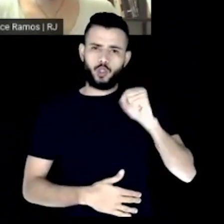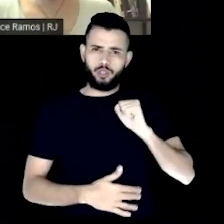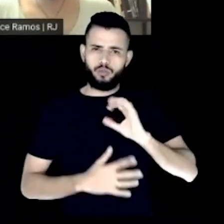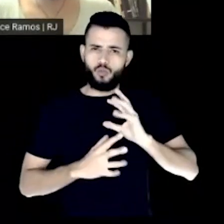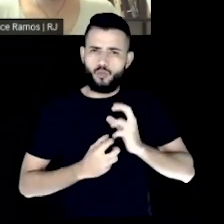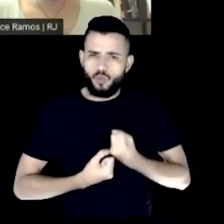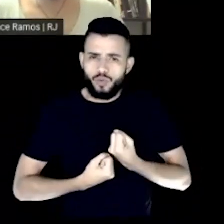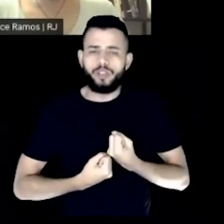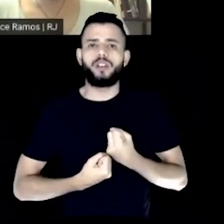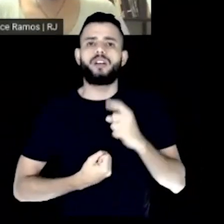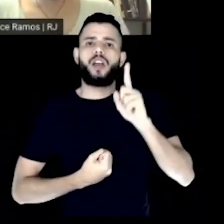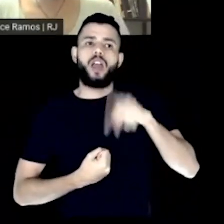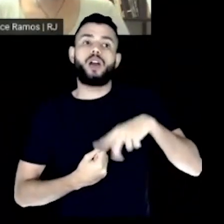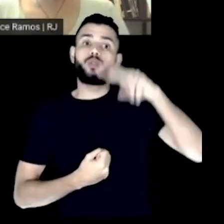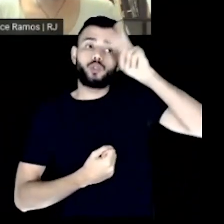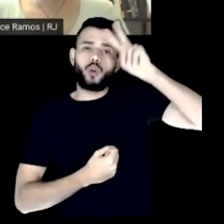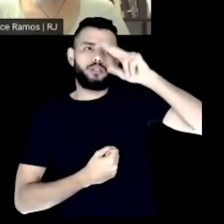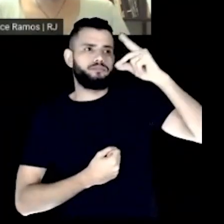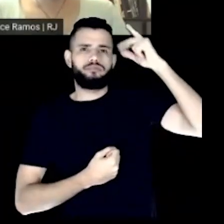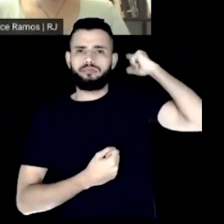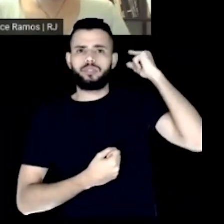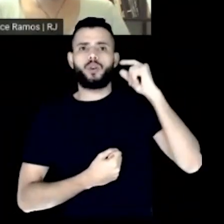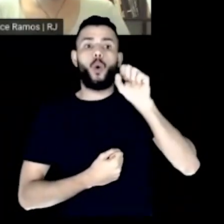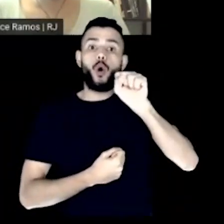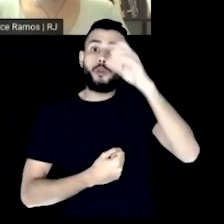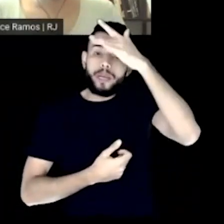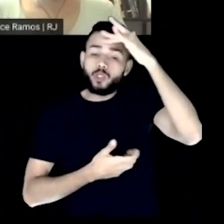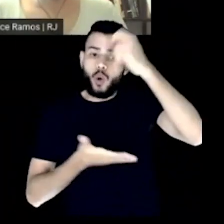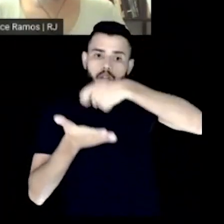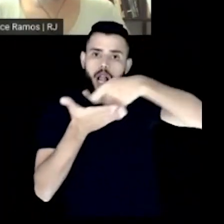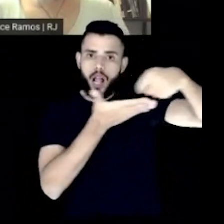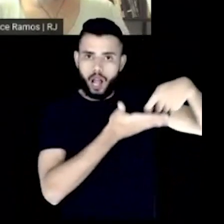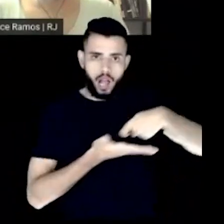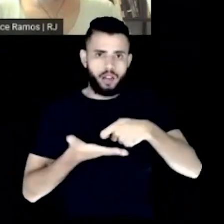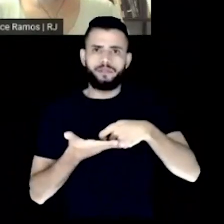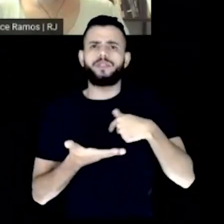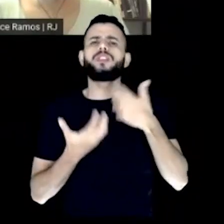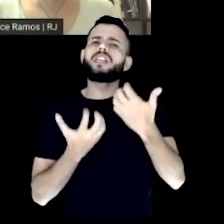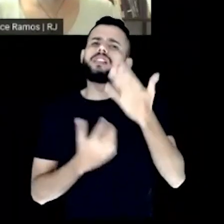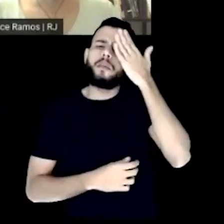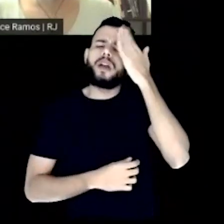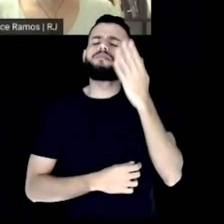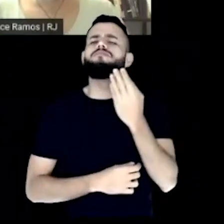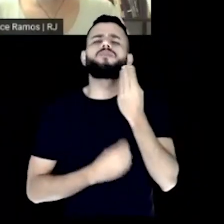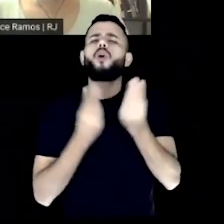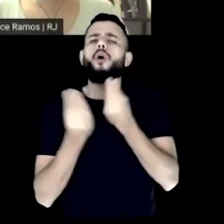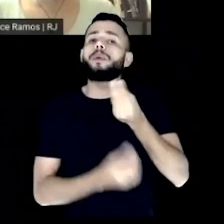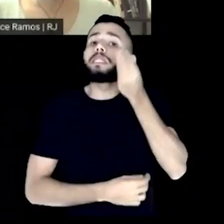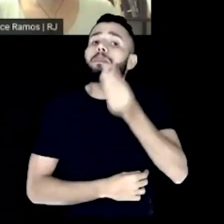foi essa distopia, esse apocalipse zumbi escrito a oito mãos. Então eu queria perguntar para você como foi